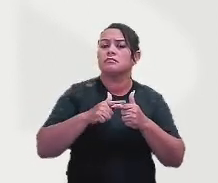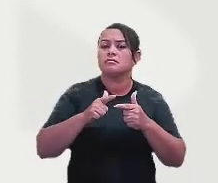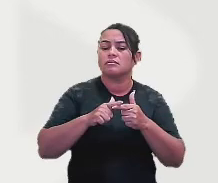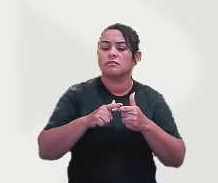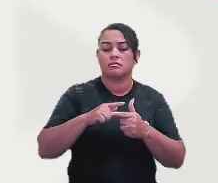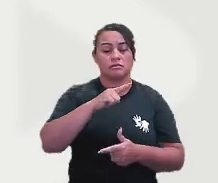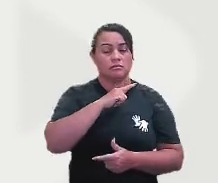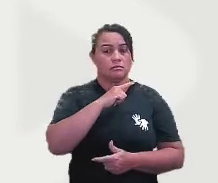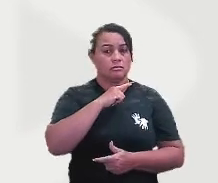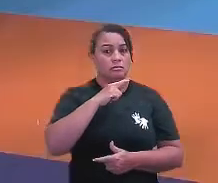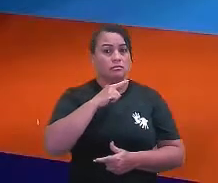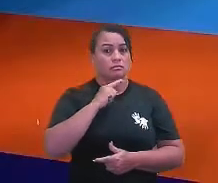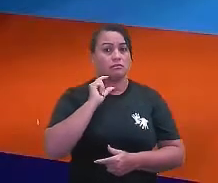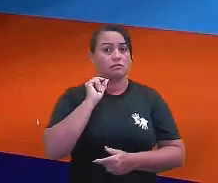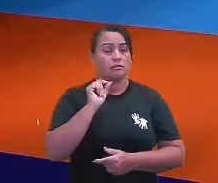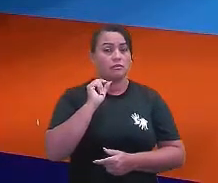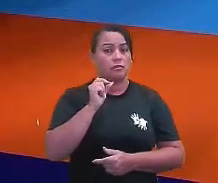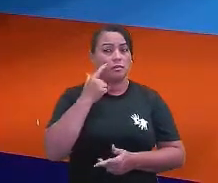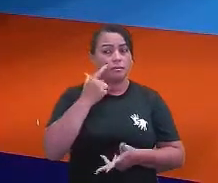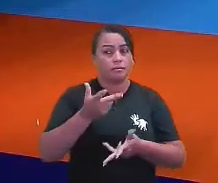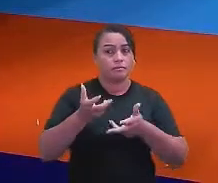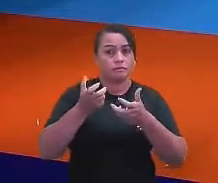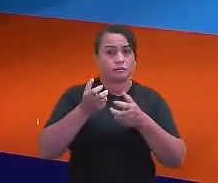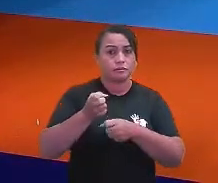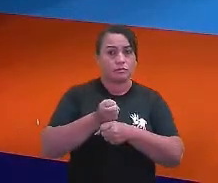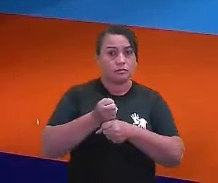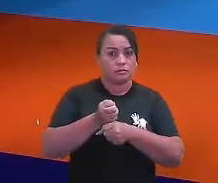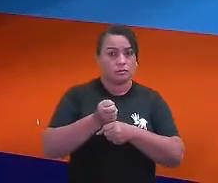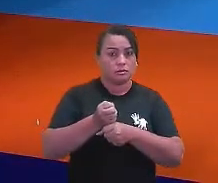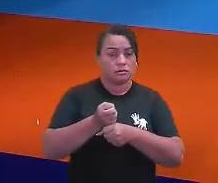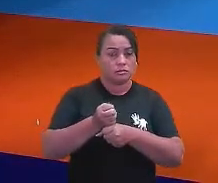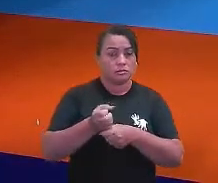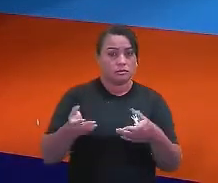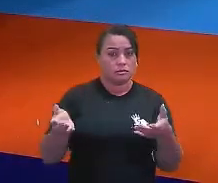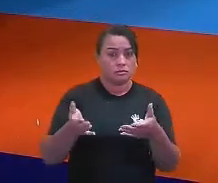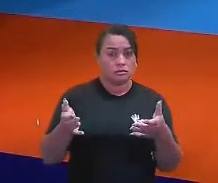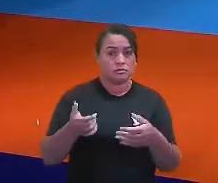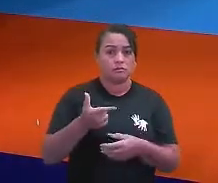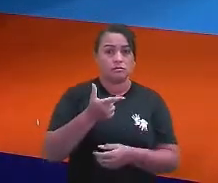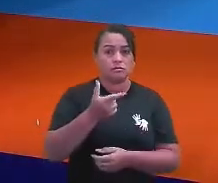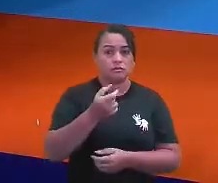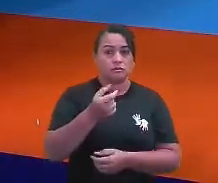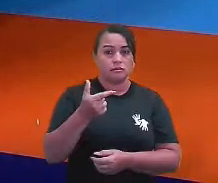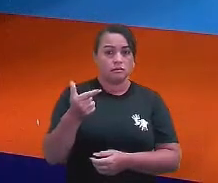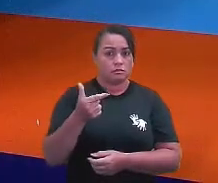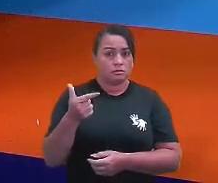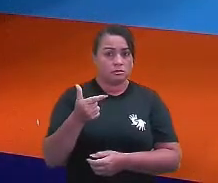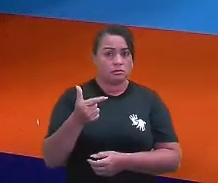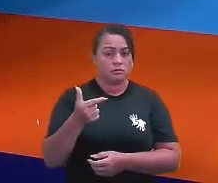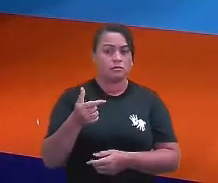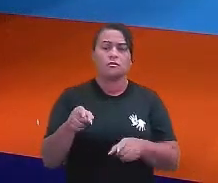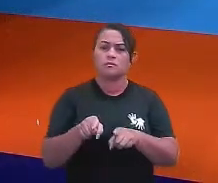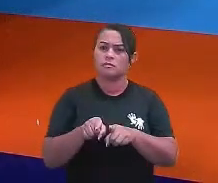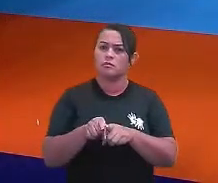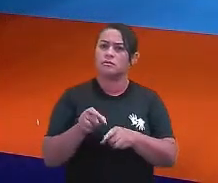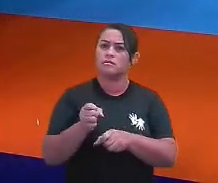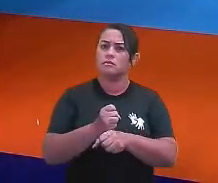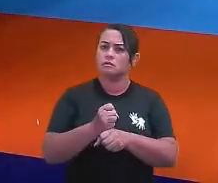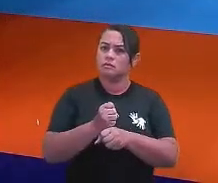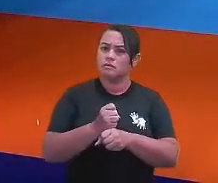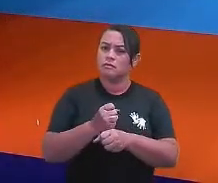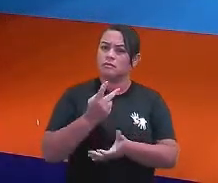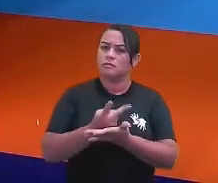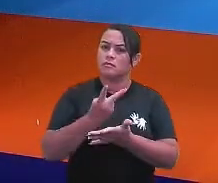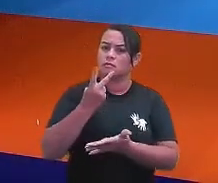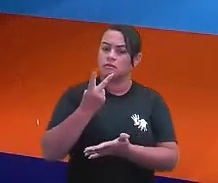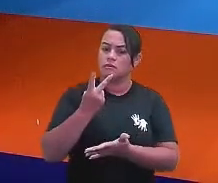Eu tenho que analisar o ano atual, o ano que eu estou, né, 2022, e o ano em que ocorreu o fato. E eu